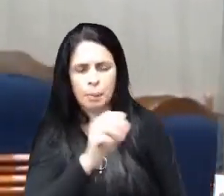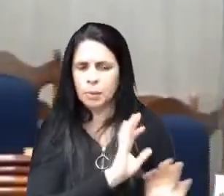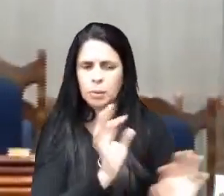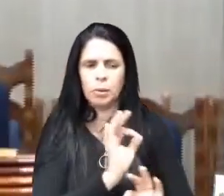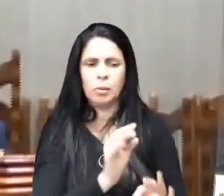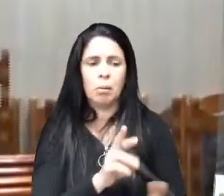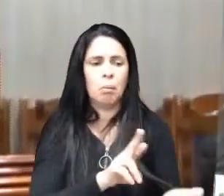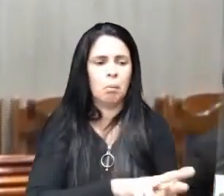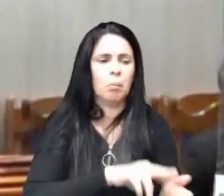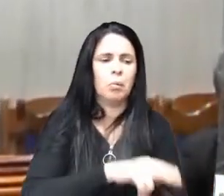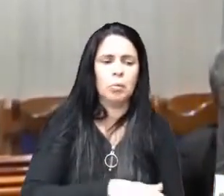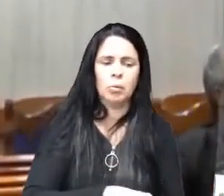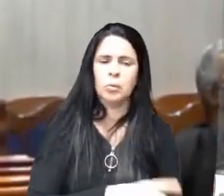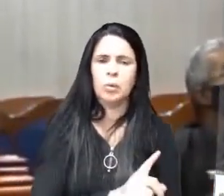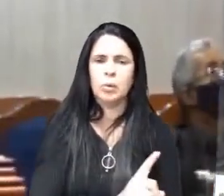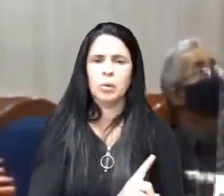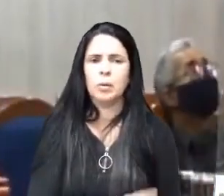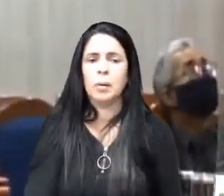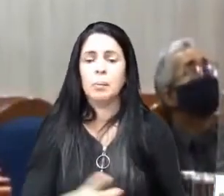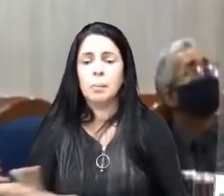ver.